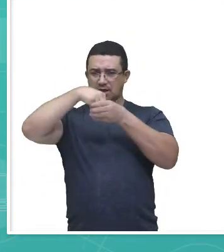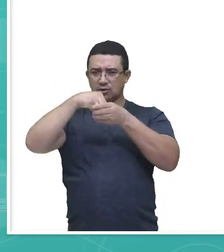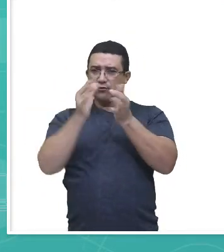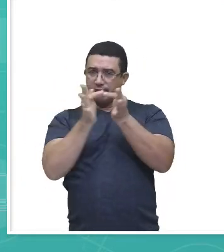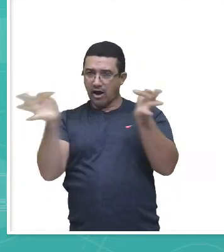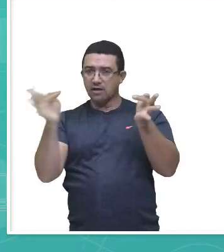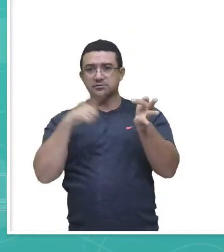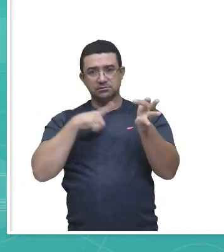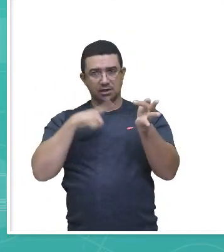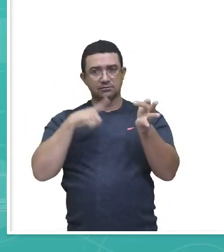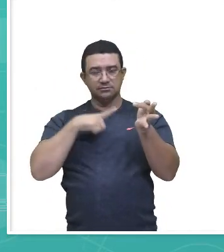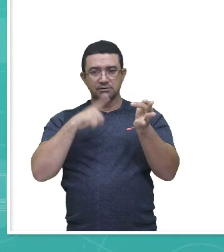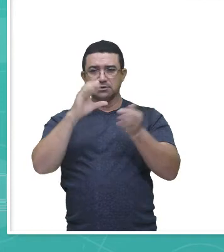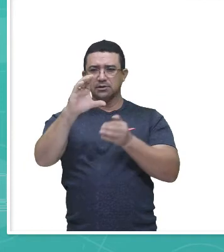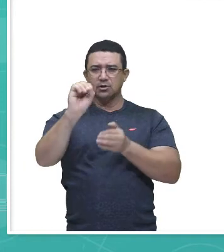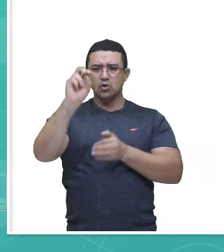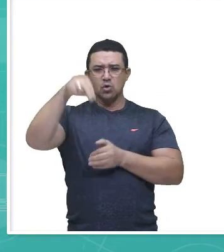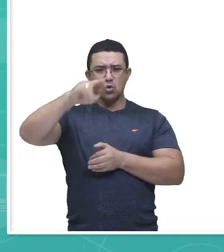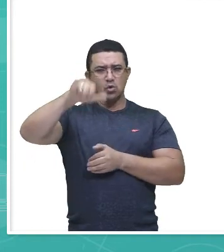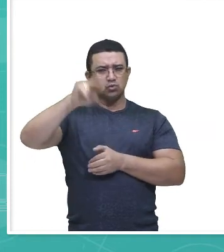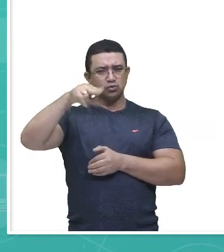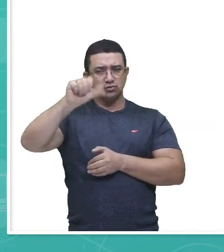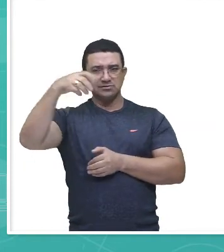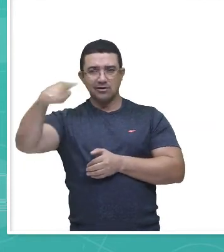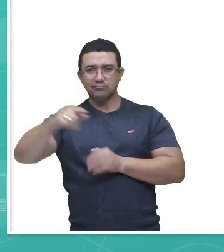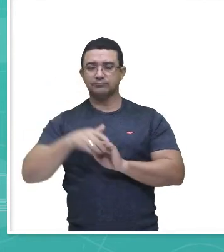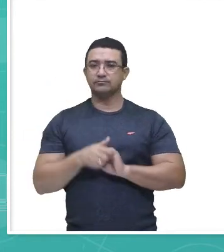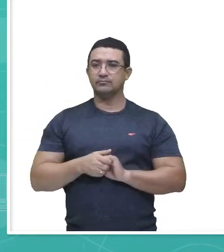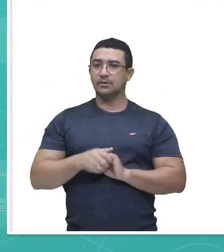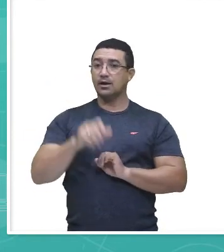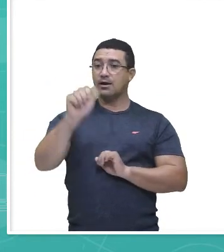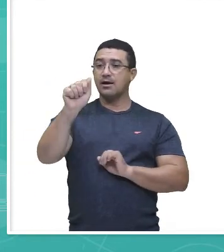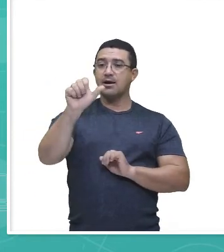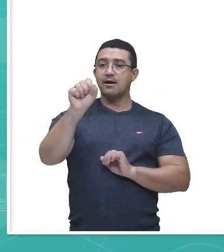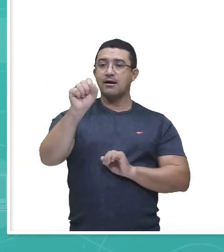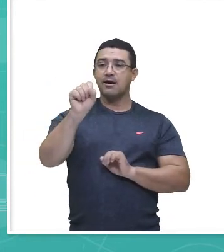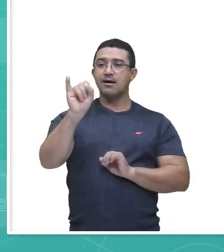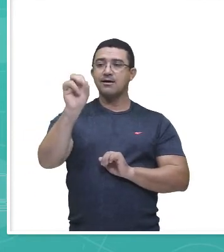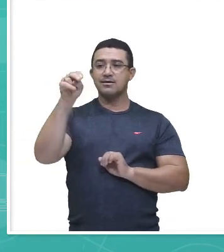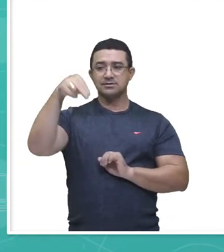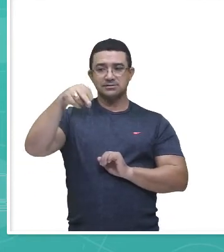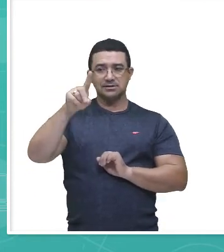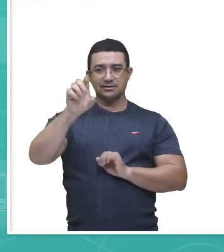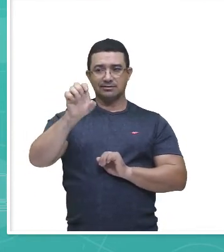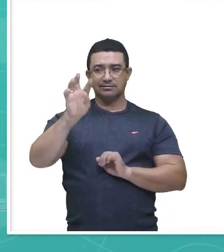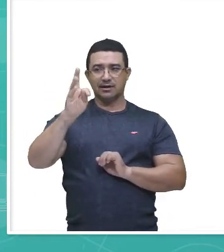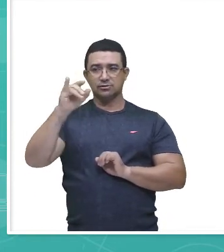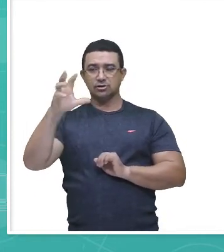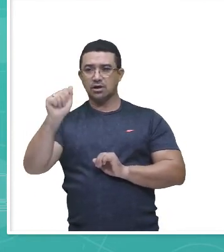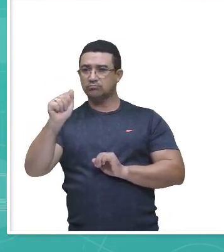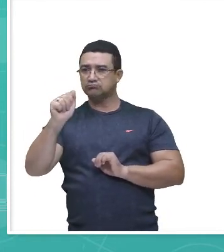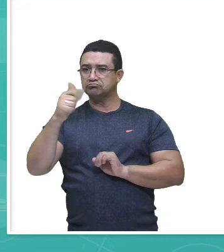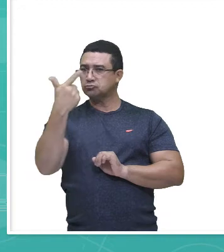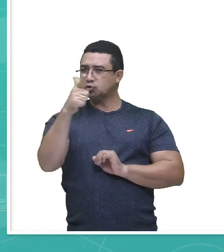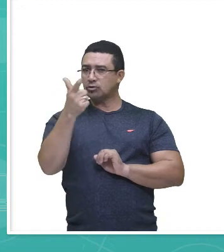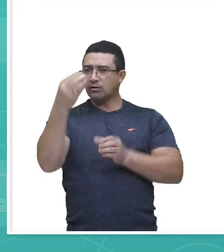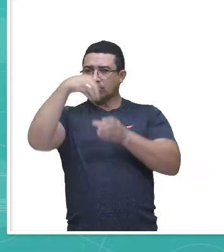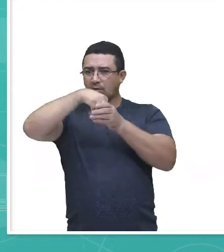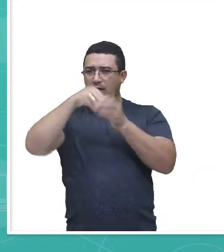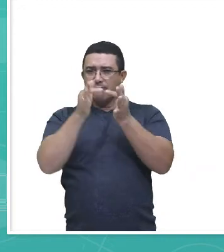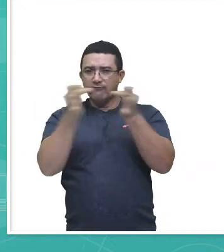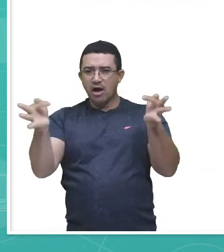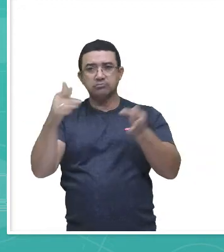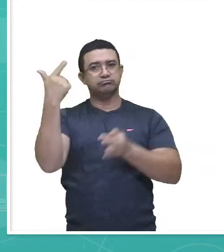determinada ideia. É assindética porque ela não vem com conjunção, acompanhada com conjunção. Às vezes